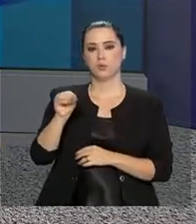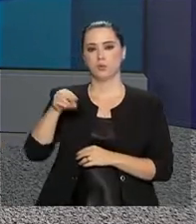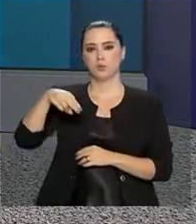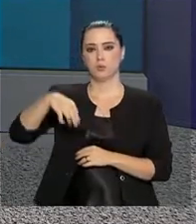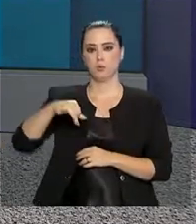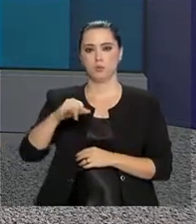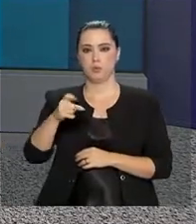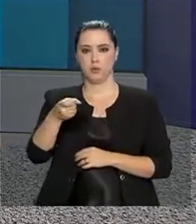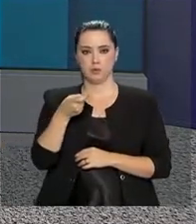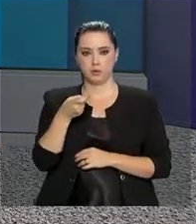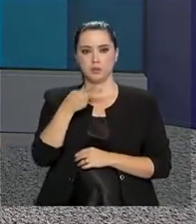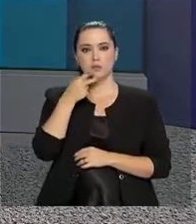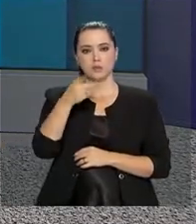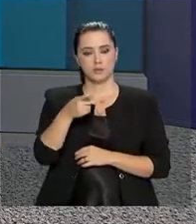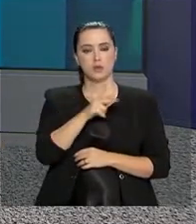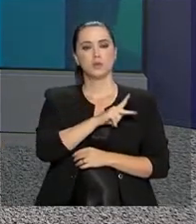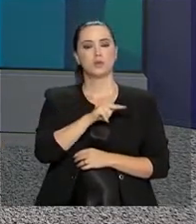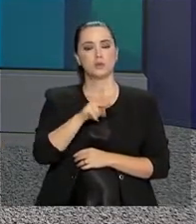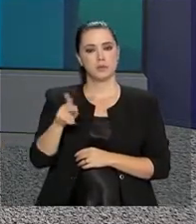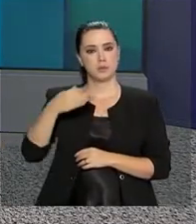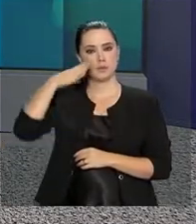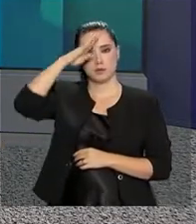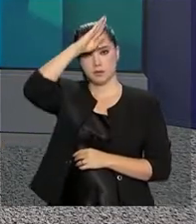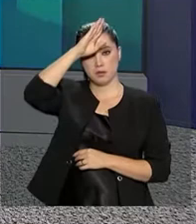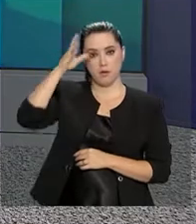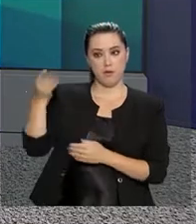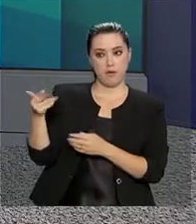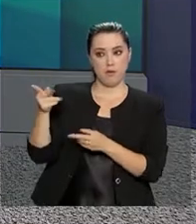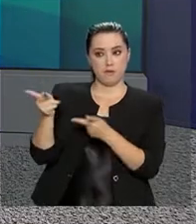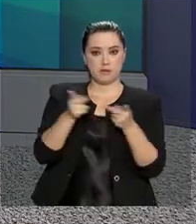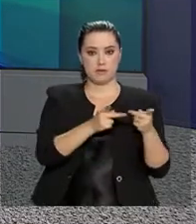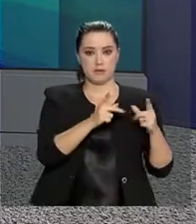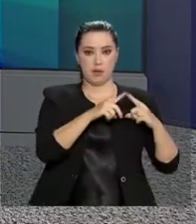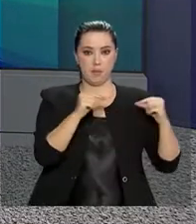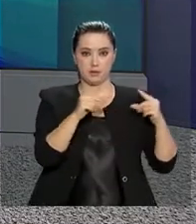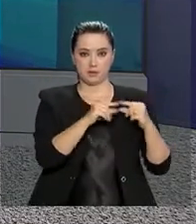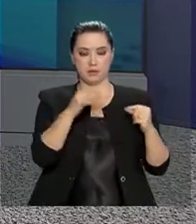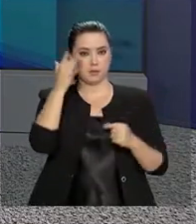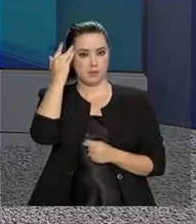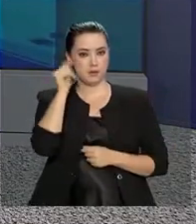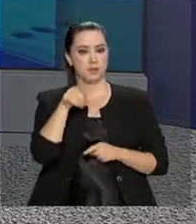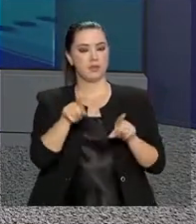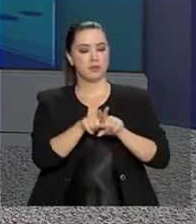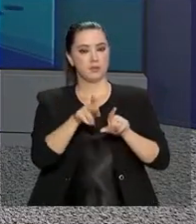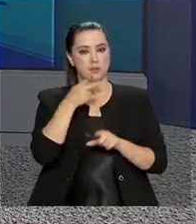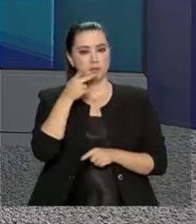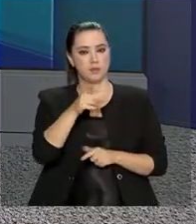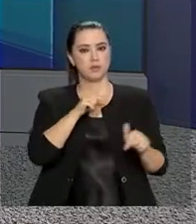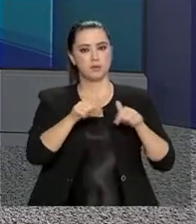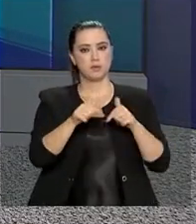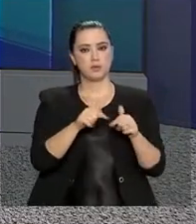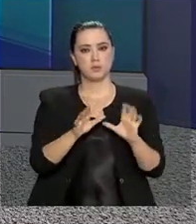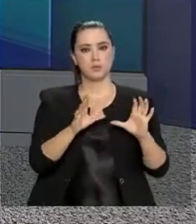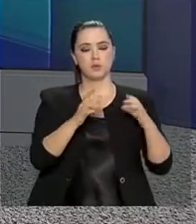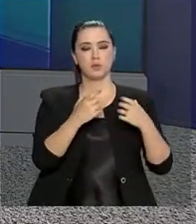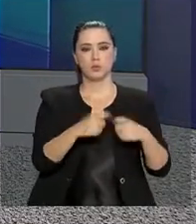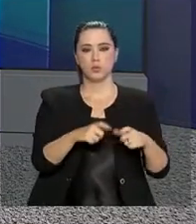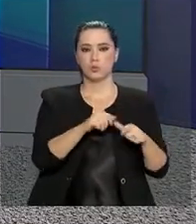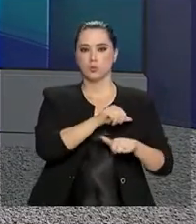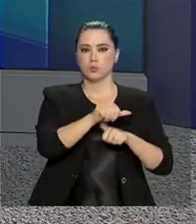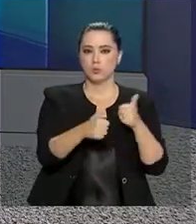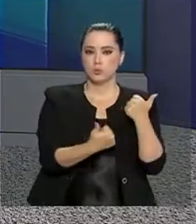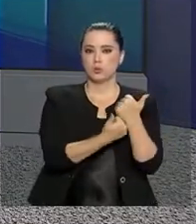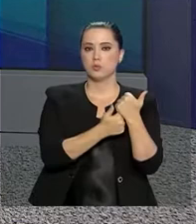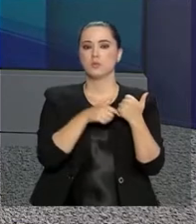a vinda do presidente eleito, Jair Bolsonaro, amanhã a Brasília. Lorenzoni falou também que o trabalho do gabinete de